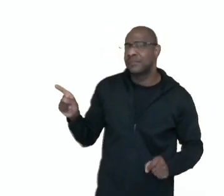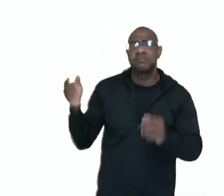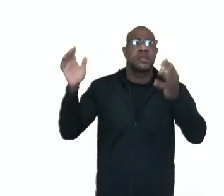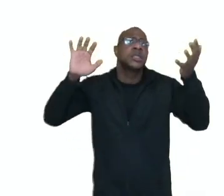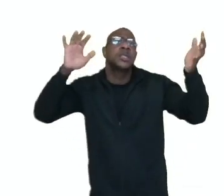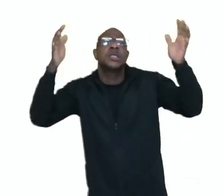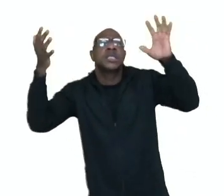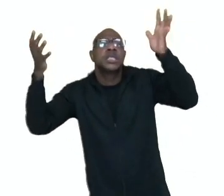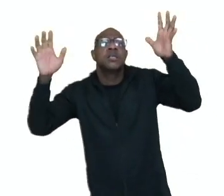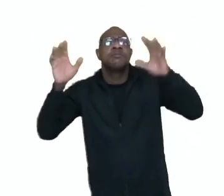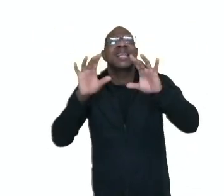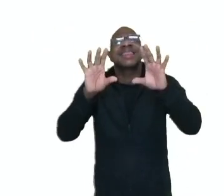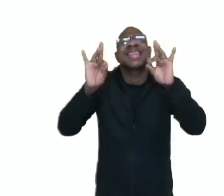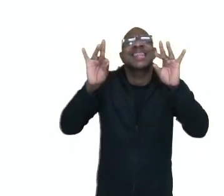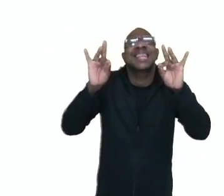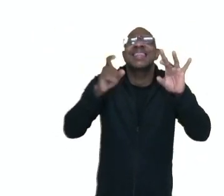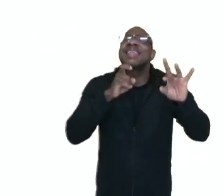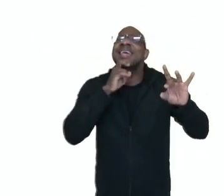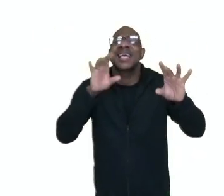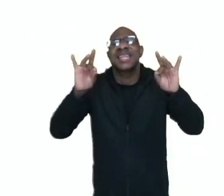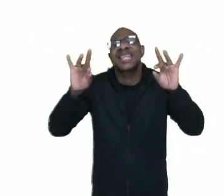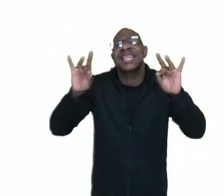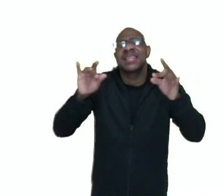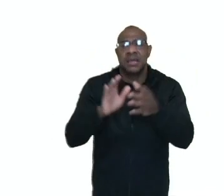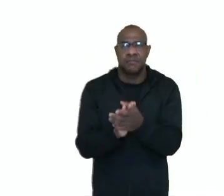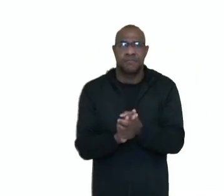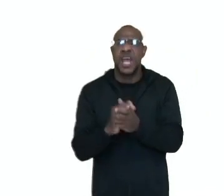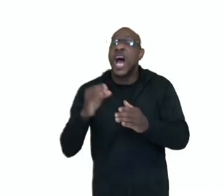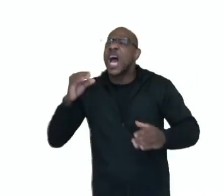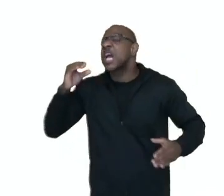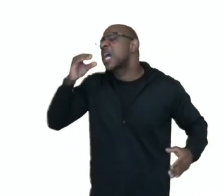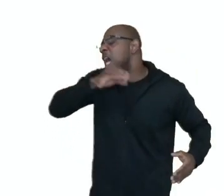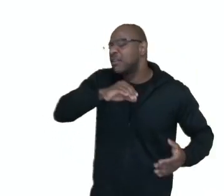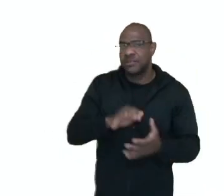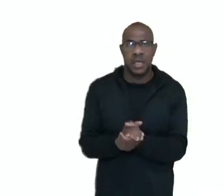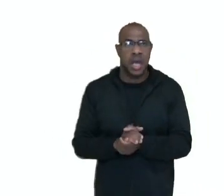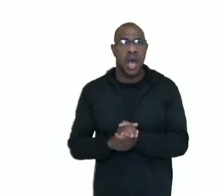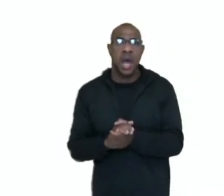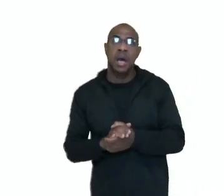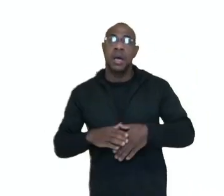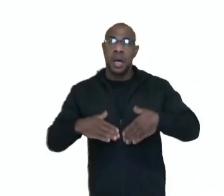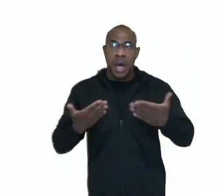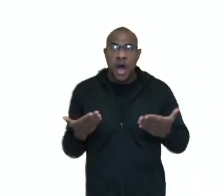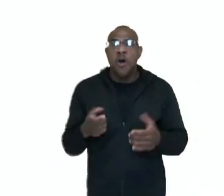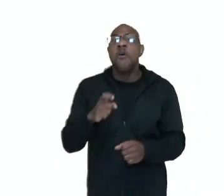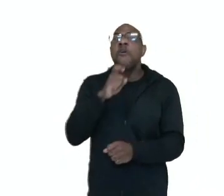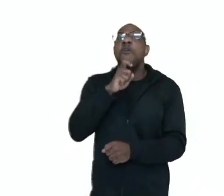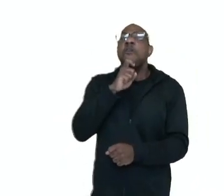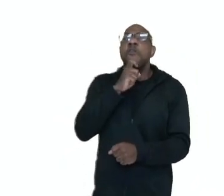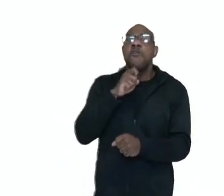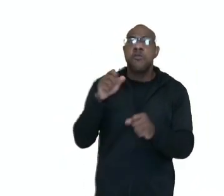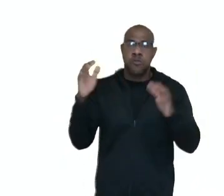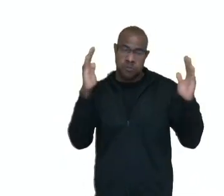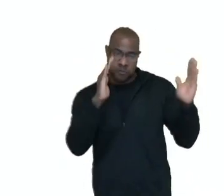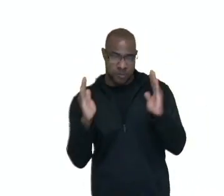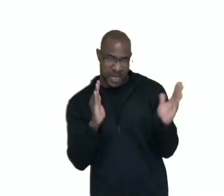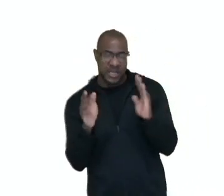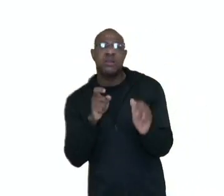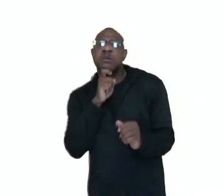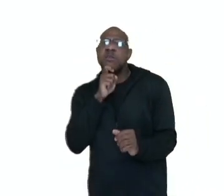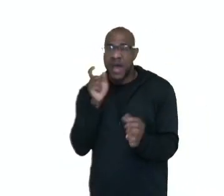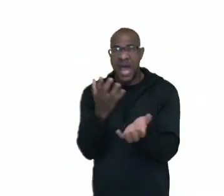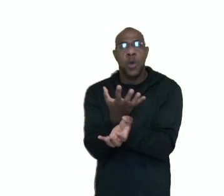úmido, quente, e o inverno por lá é seco e frio. Então nós temos aqui duas